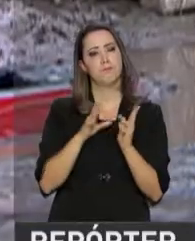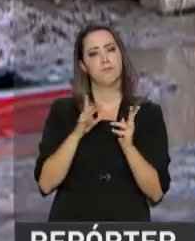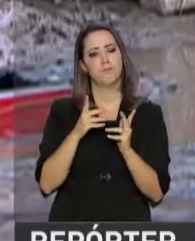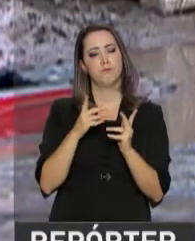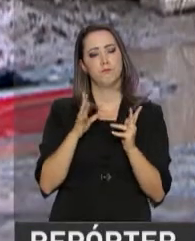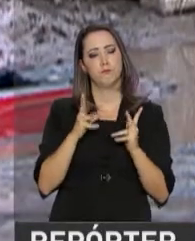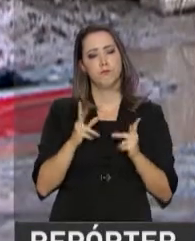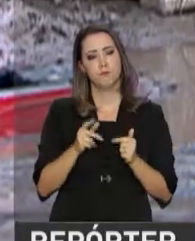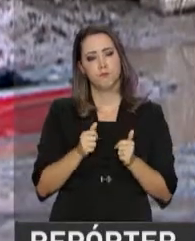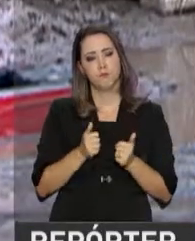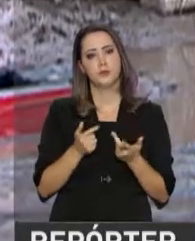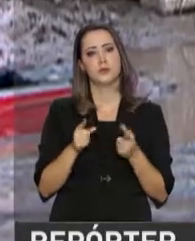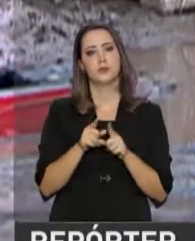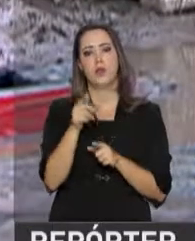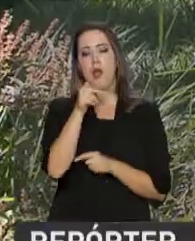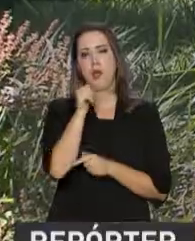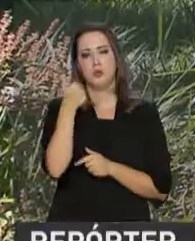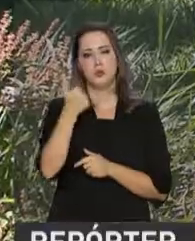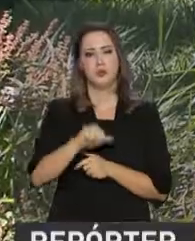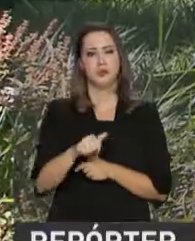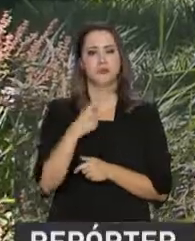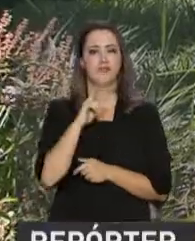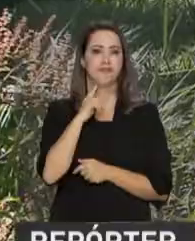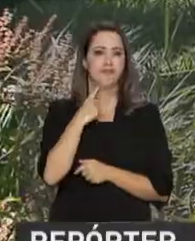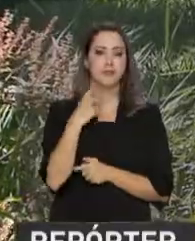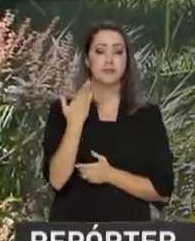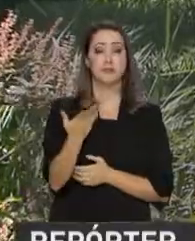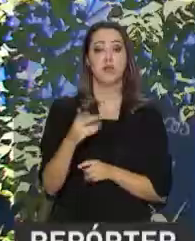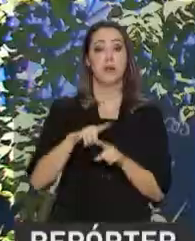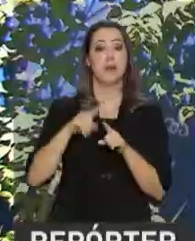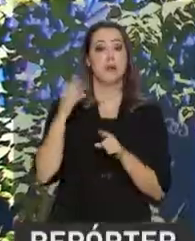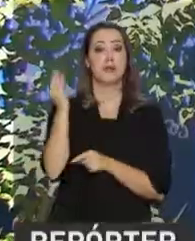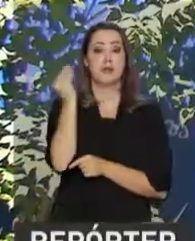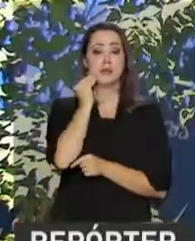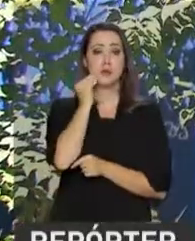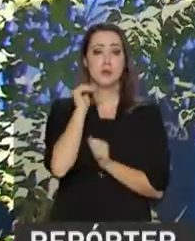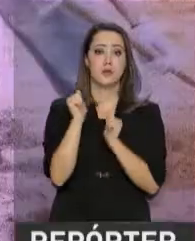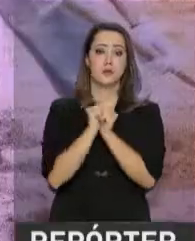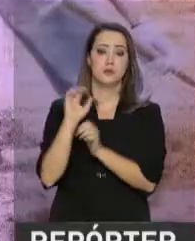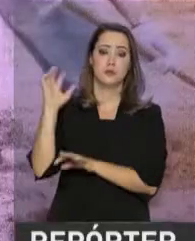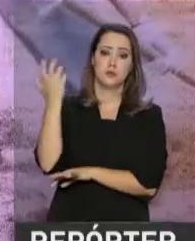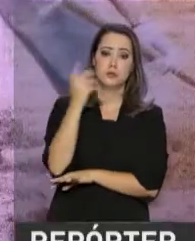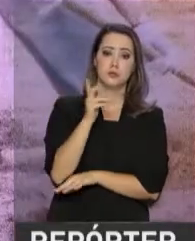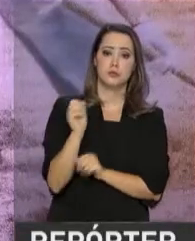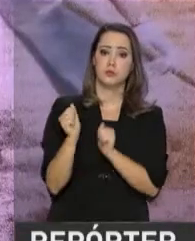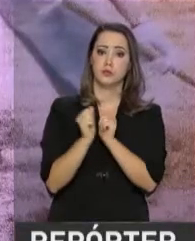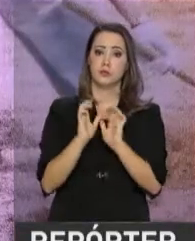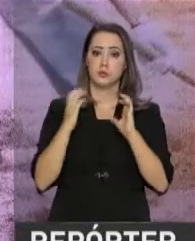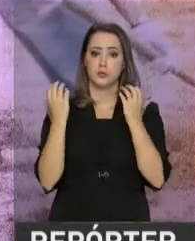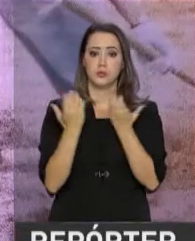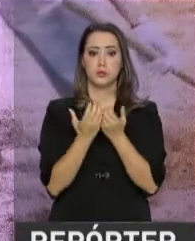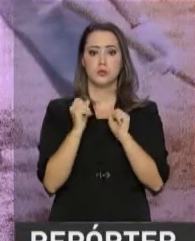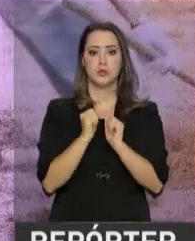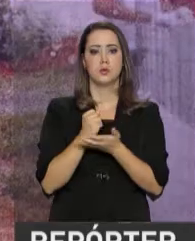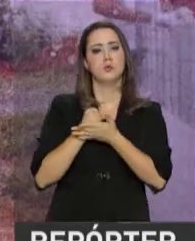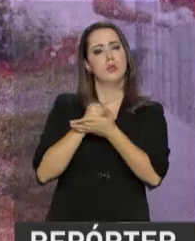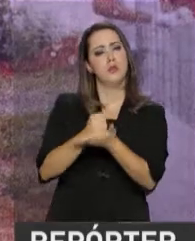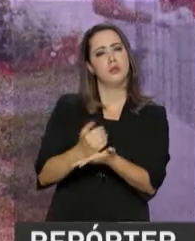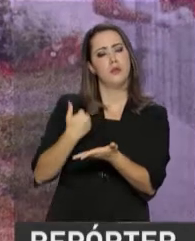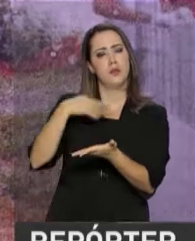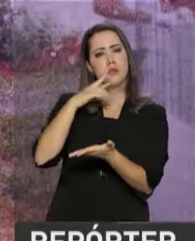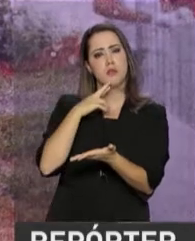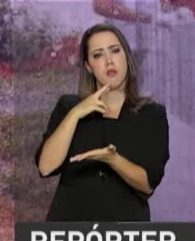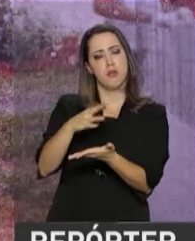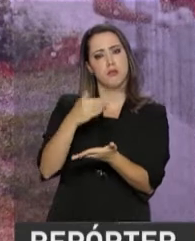consumo de água imprópria mas experiências baseadas na natureza e de base comunitária podem oferecer soluções